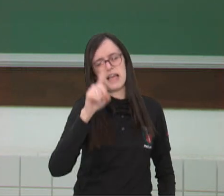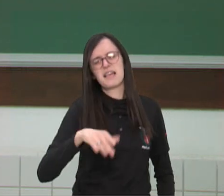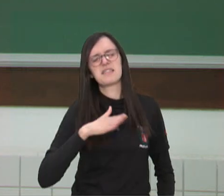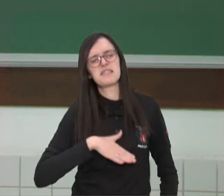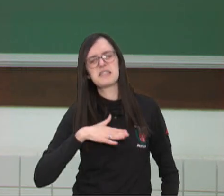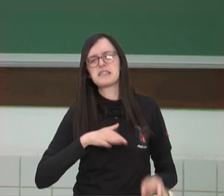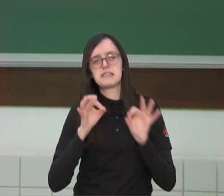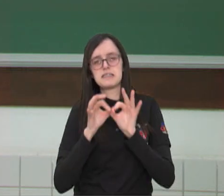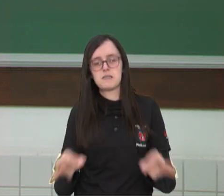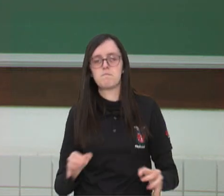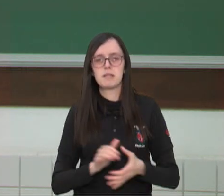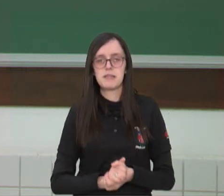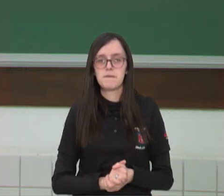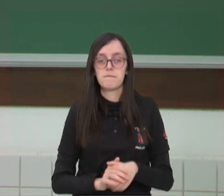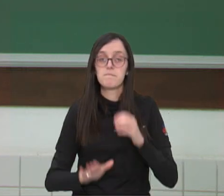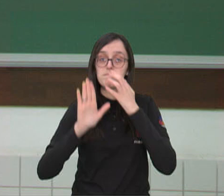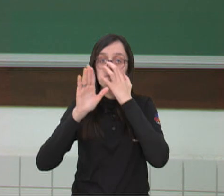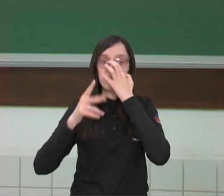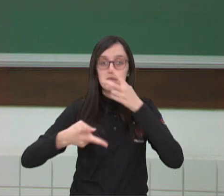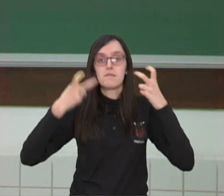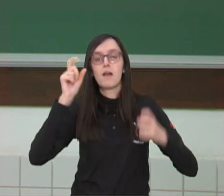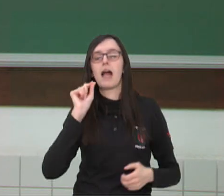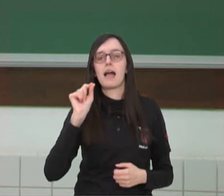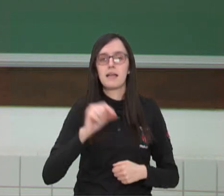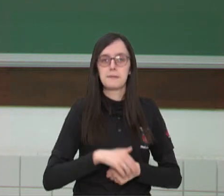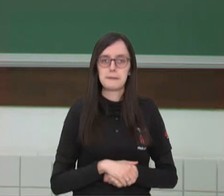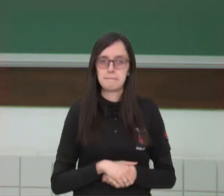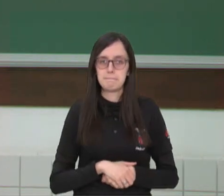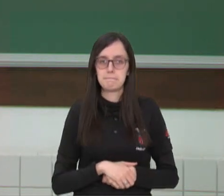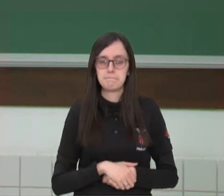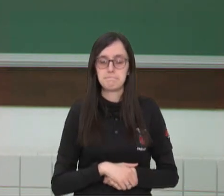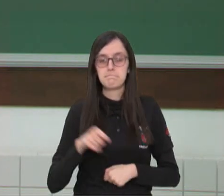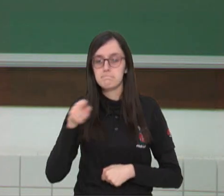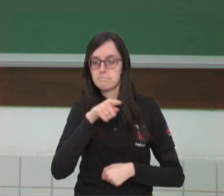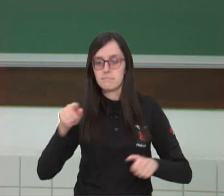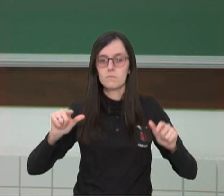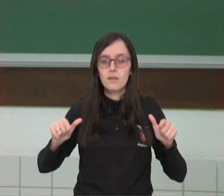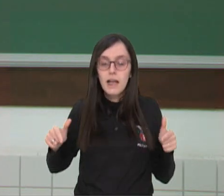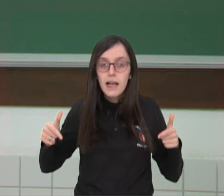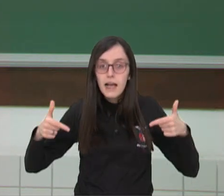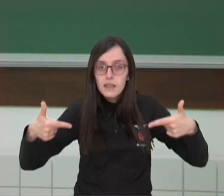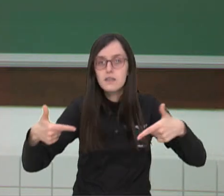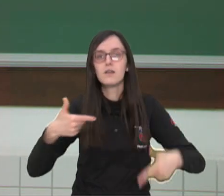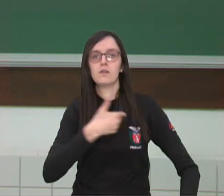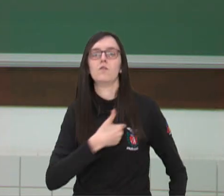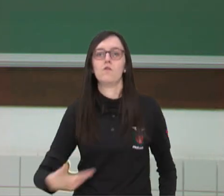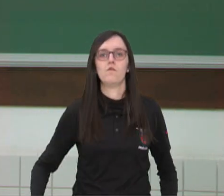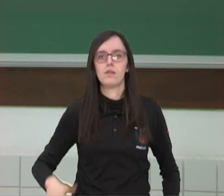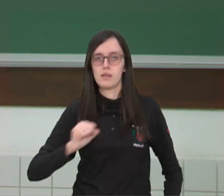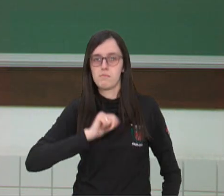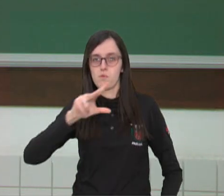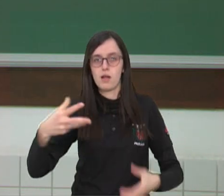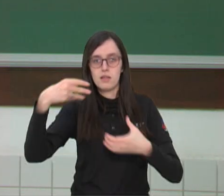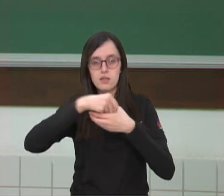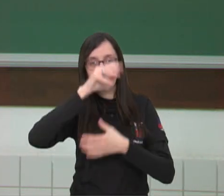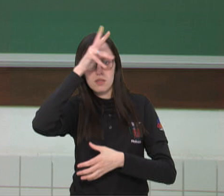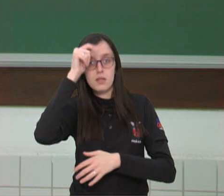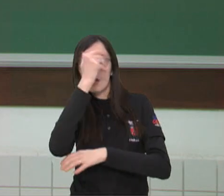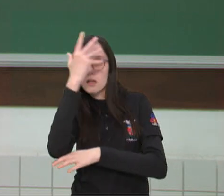tranquilo, bem simples. Repara, toda essa ação do governo português da Amazônia vem